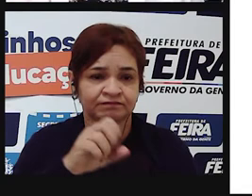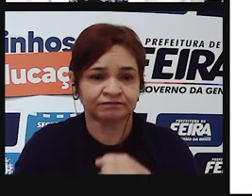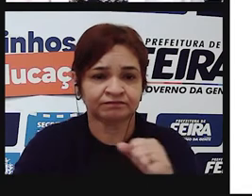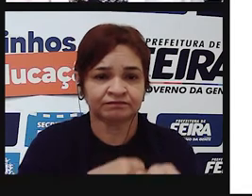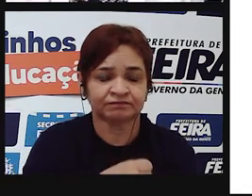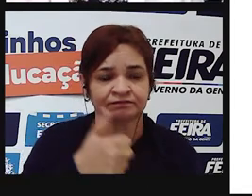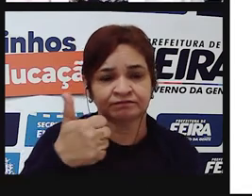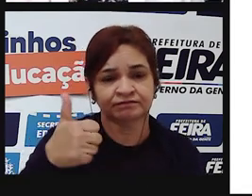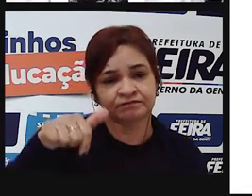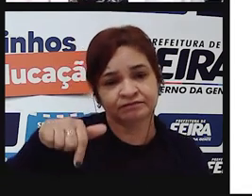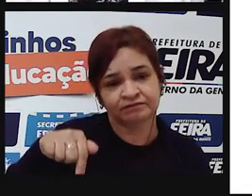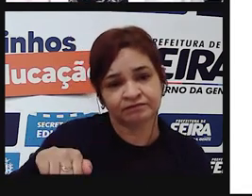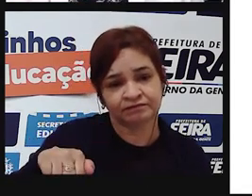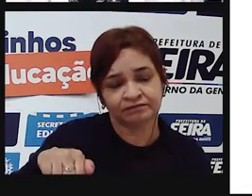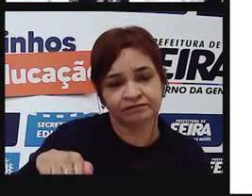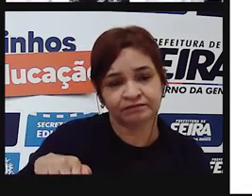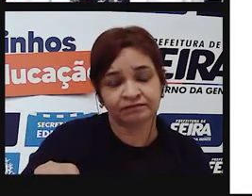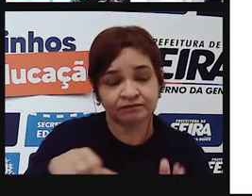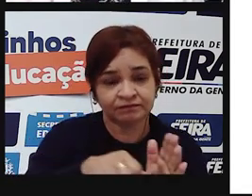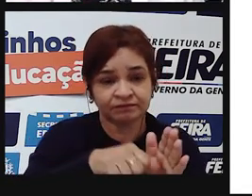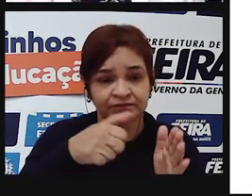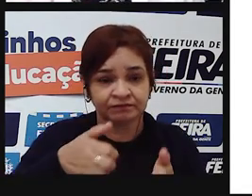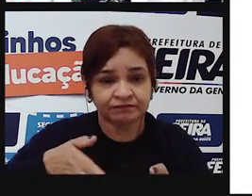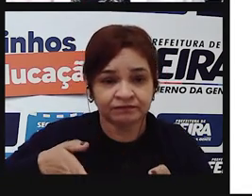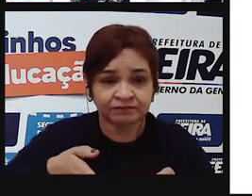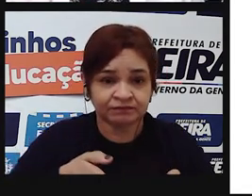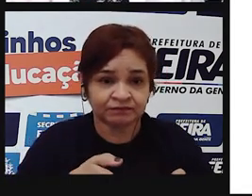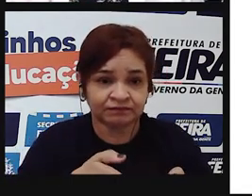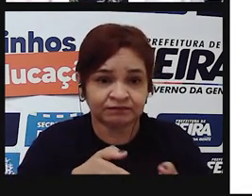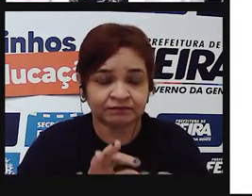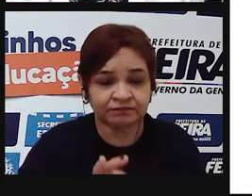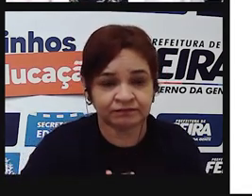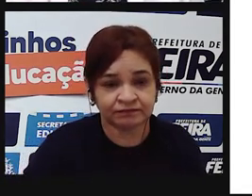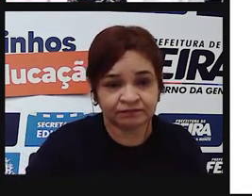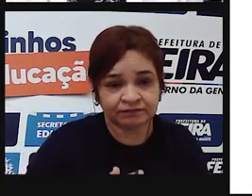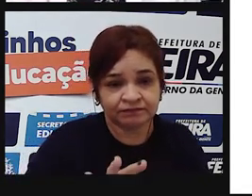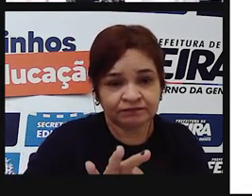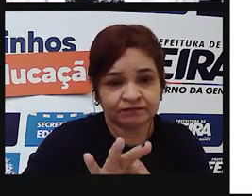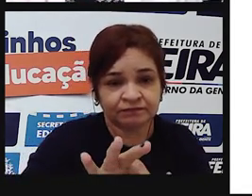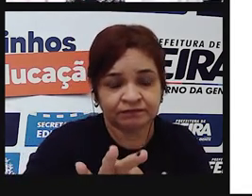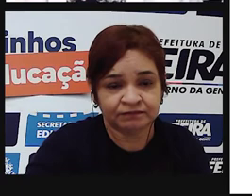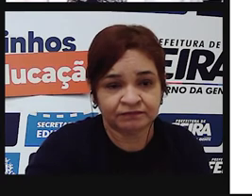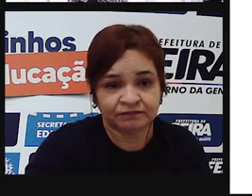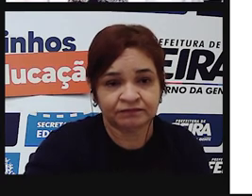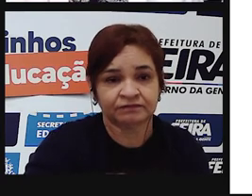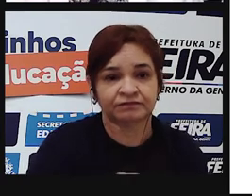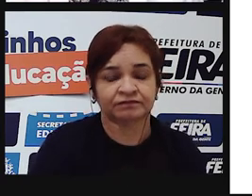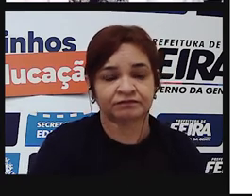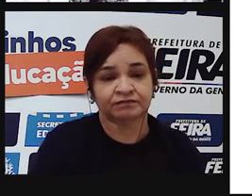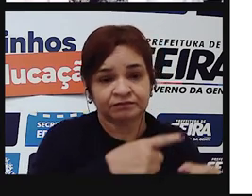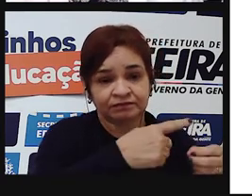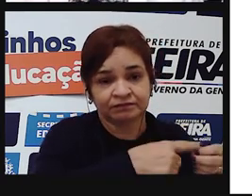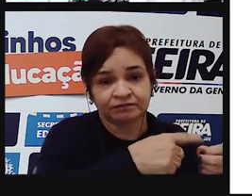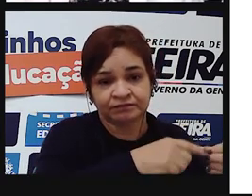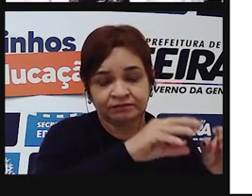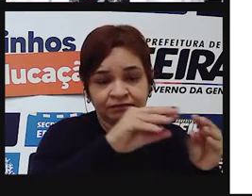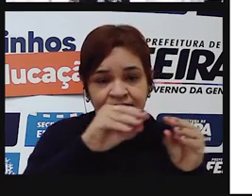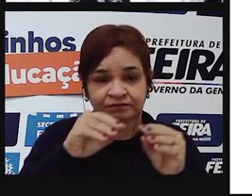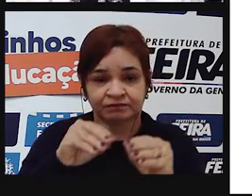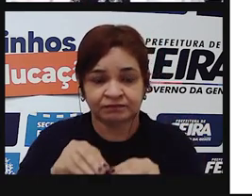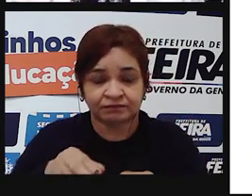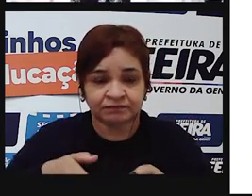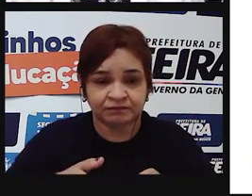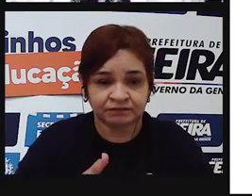século XVII, quando as primeiras estradas ligando a capital às áreas interioranas da província vão